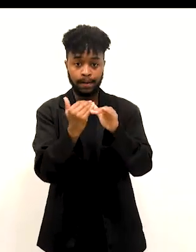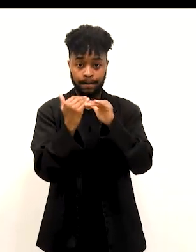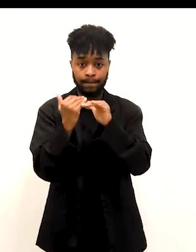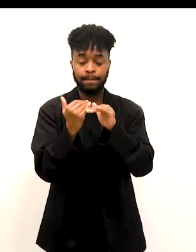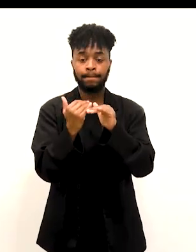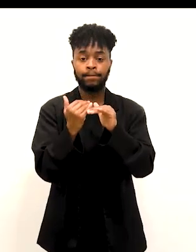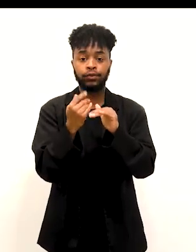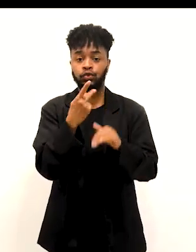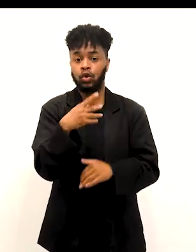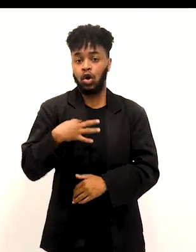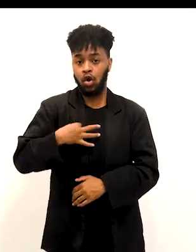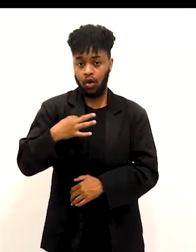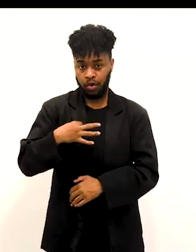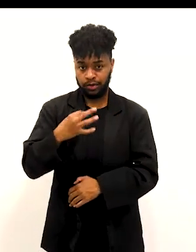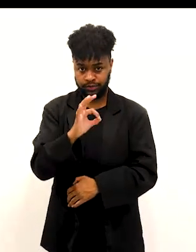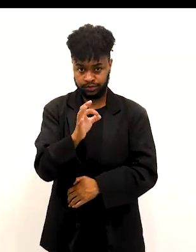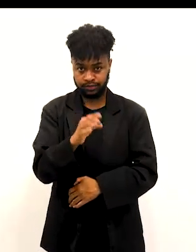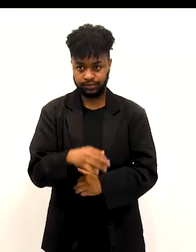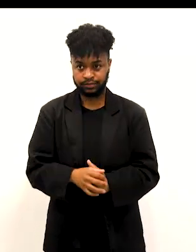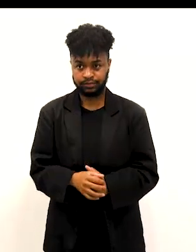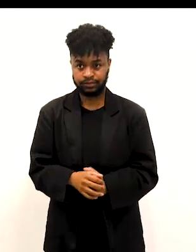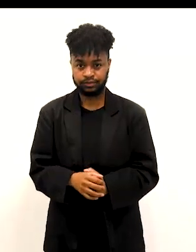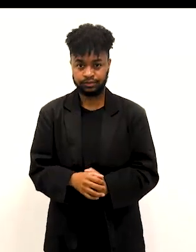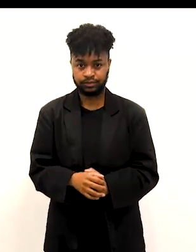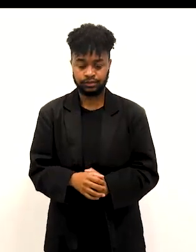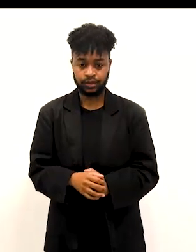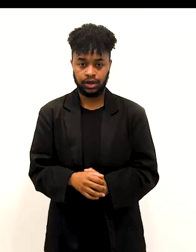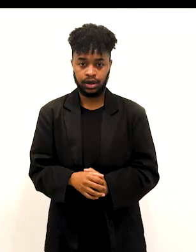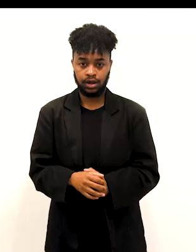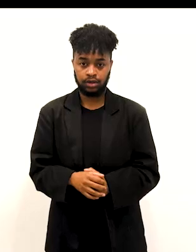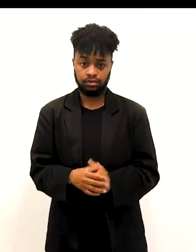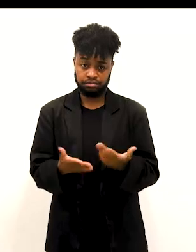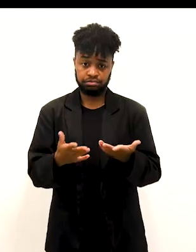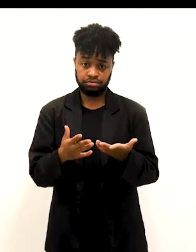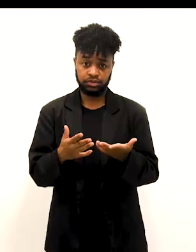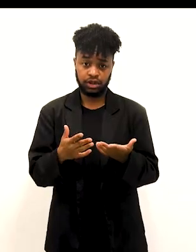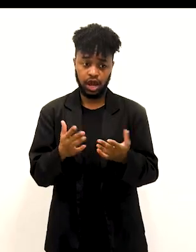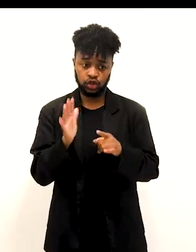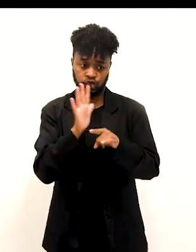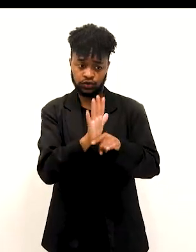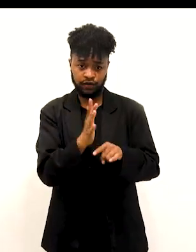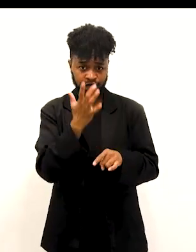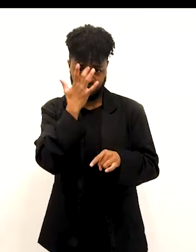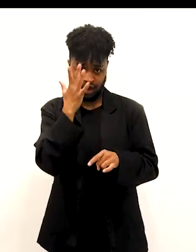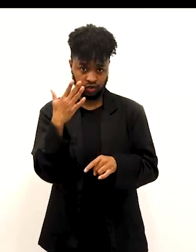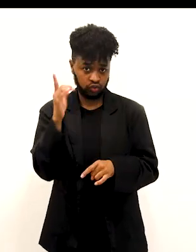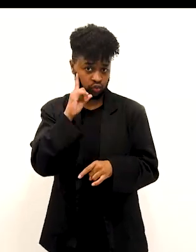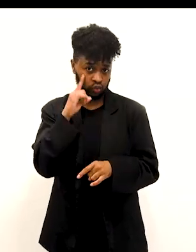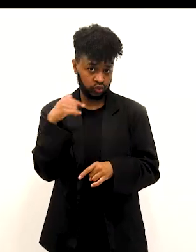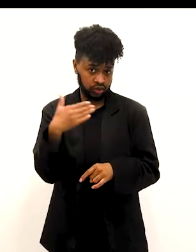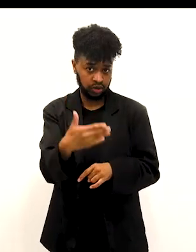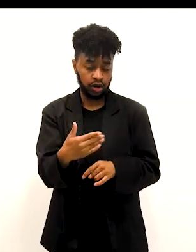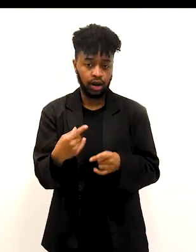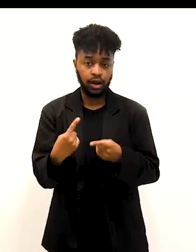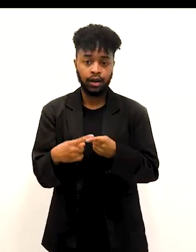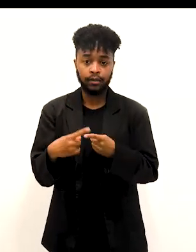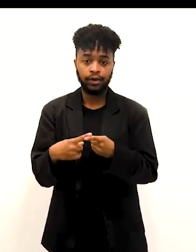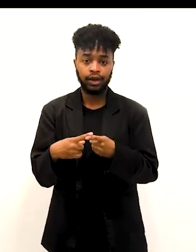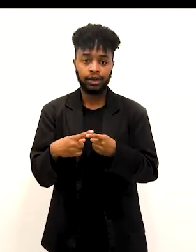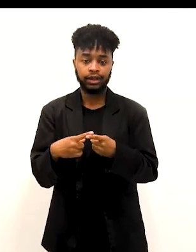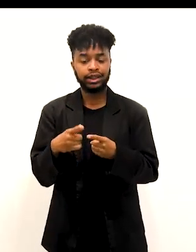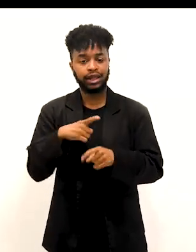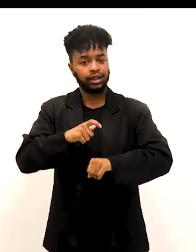padronização, vamos dizer assim, das suas roupas. Você pode dizer que isso também facilitou o seu dia a dia,